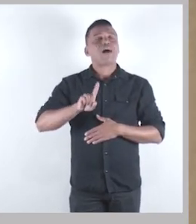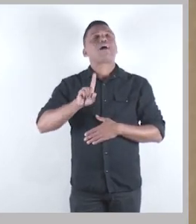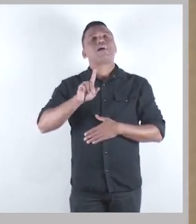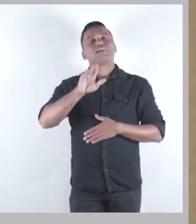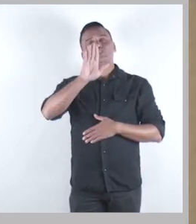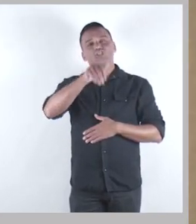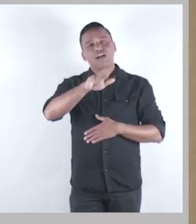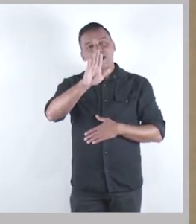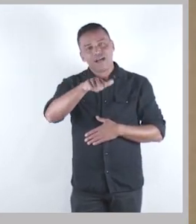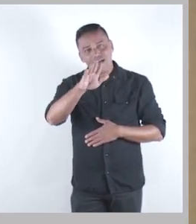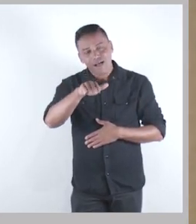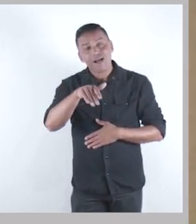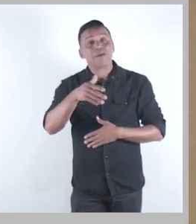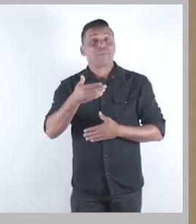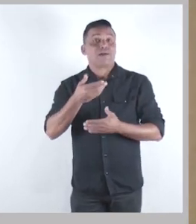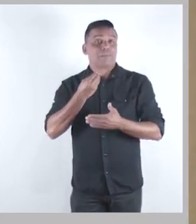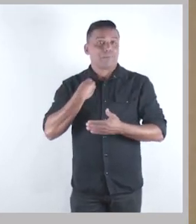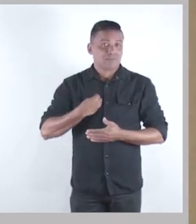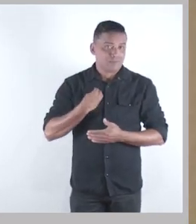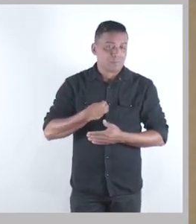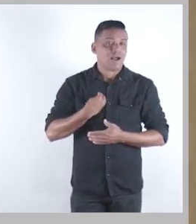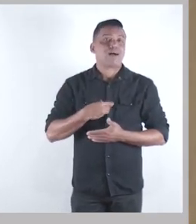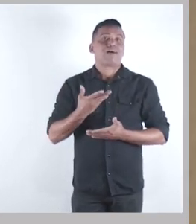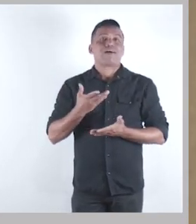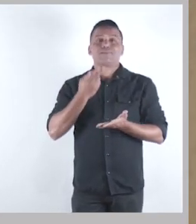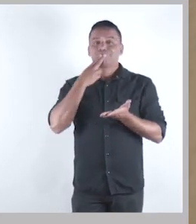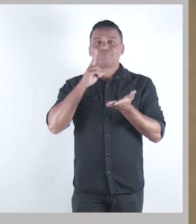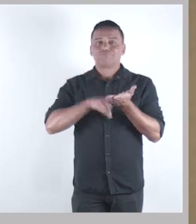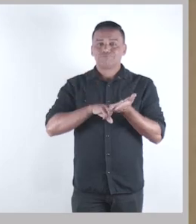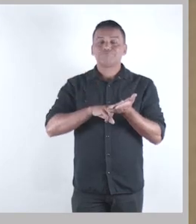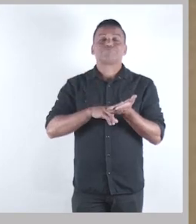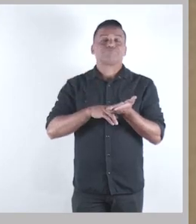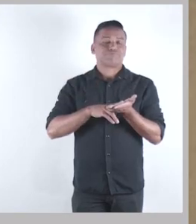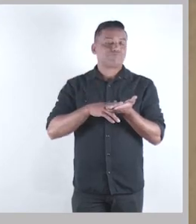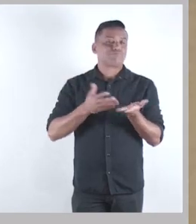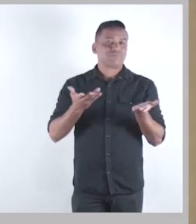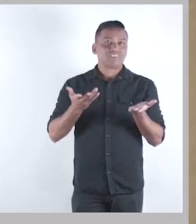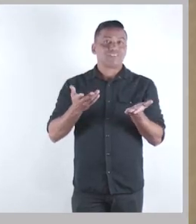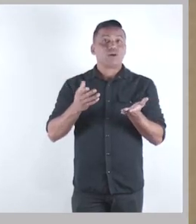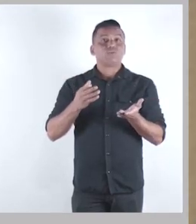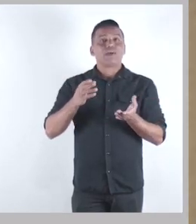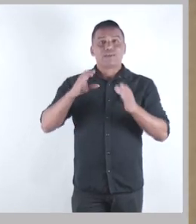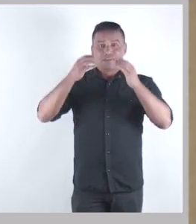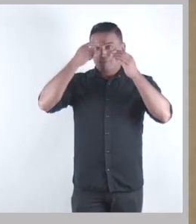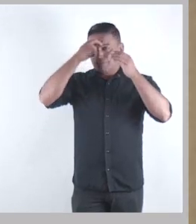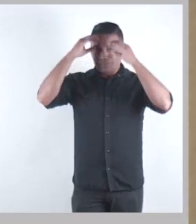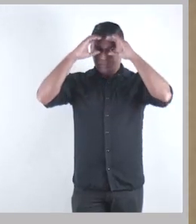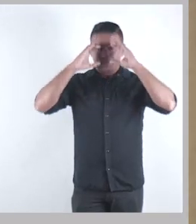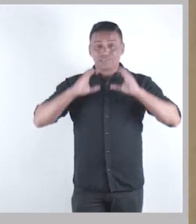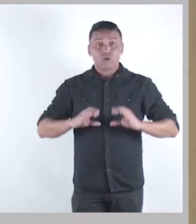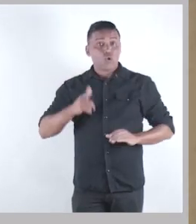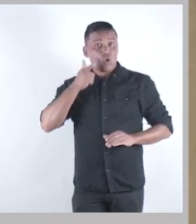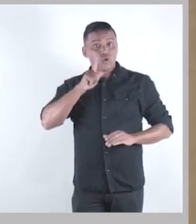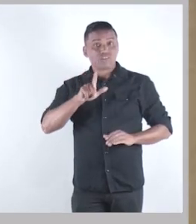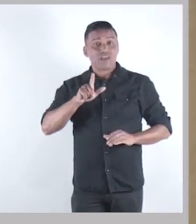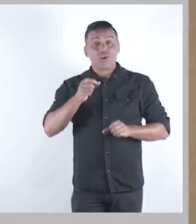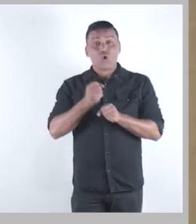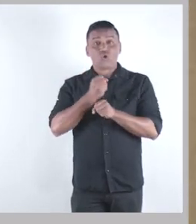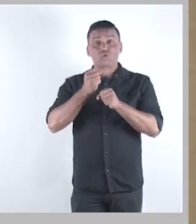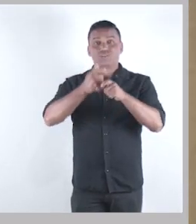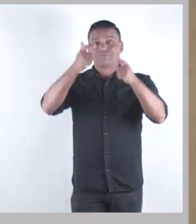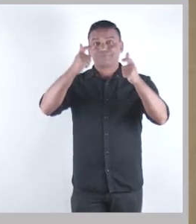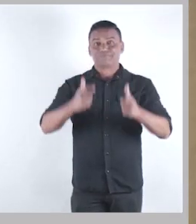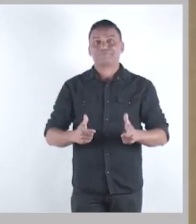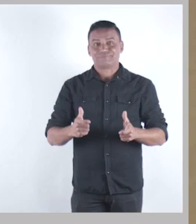uma biblioteca assim. E é interessante porque as comunidades até têm cidadãos que conseguem construir um espaço. Então, nós apoiamos